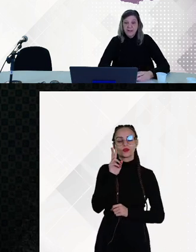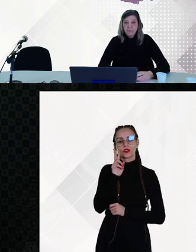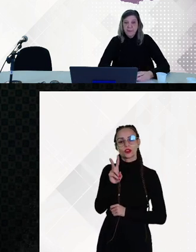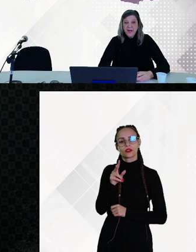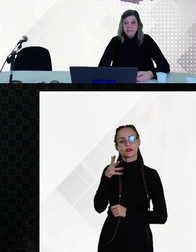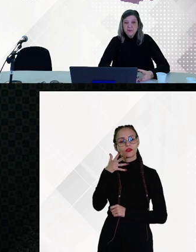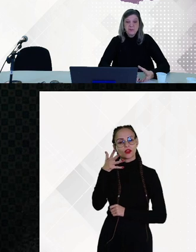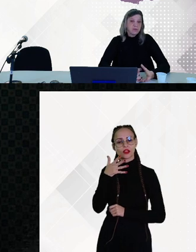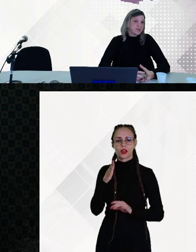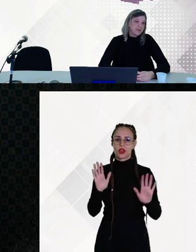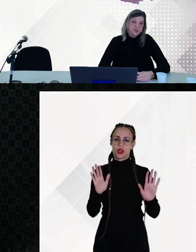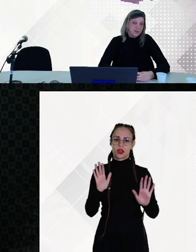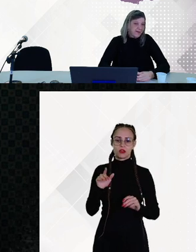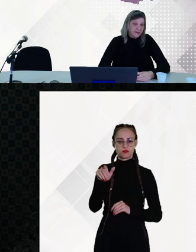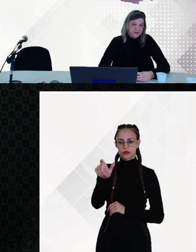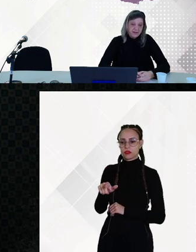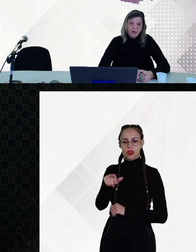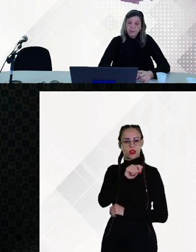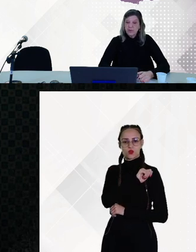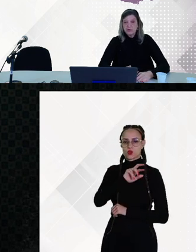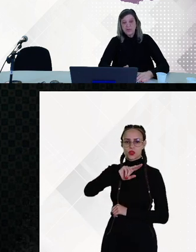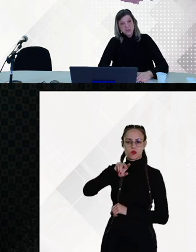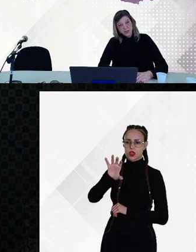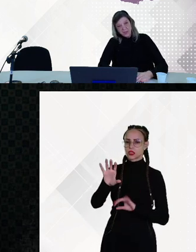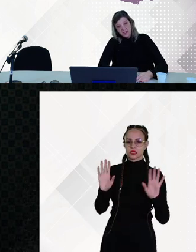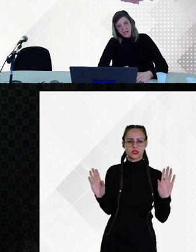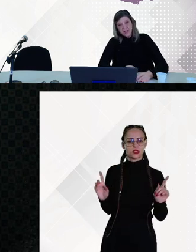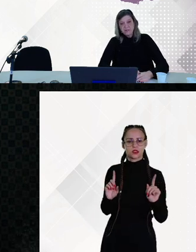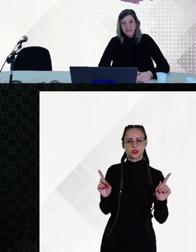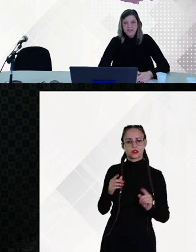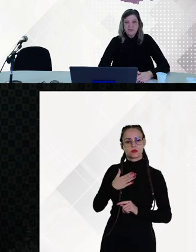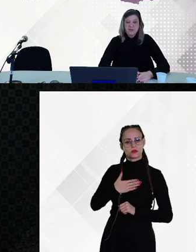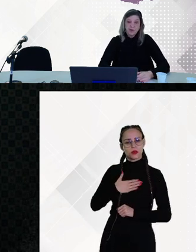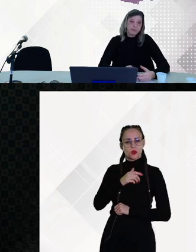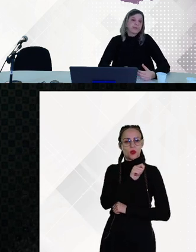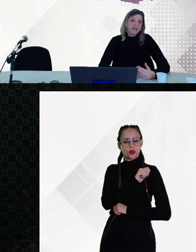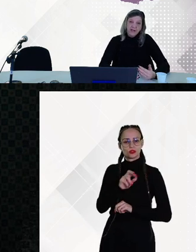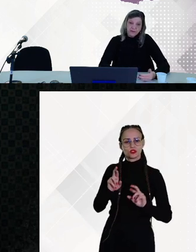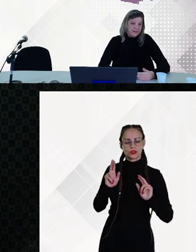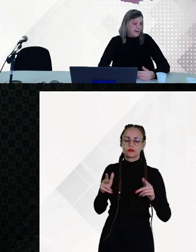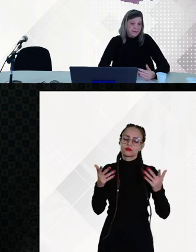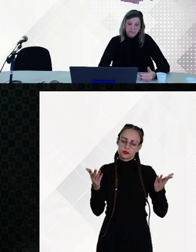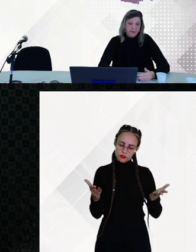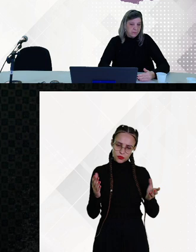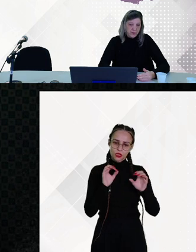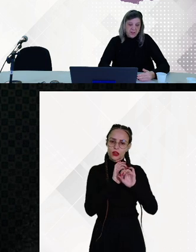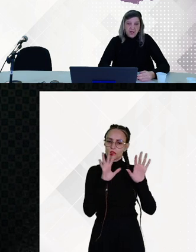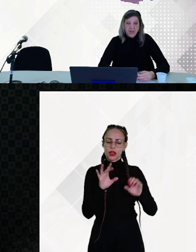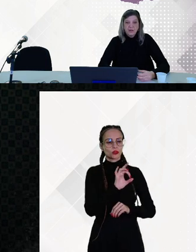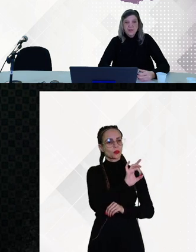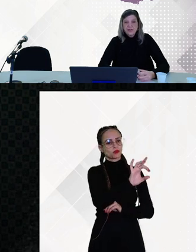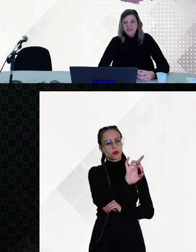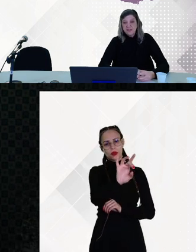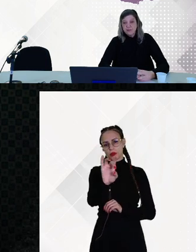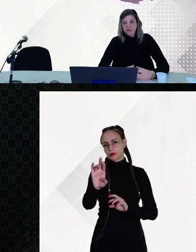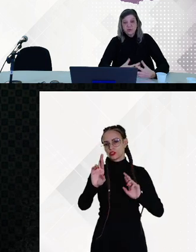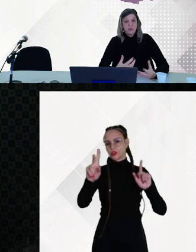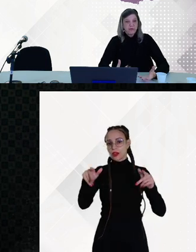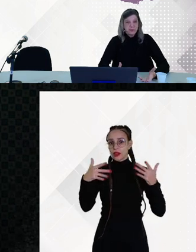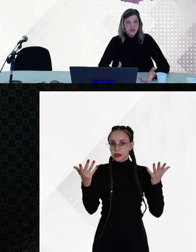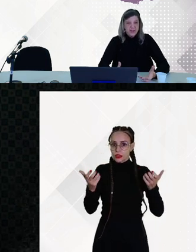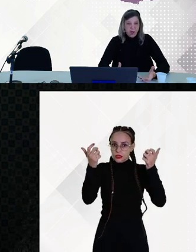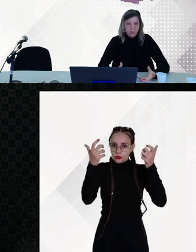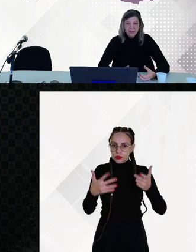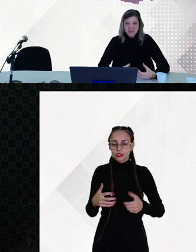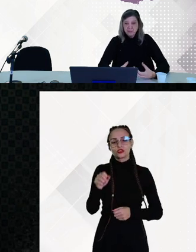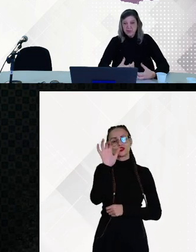nossa fala, ah, mas o meu estudante não é assim, ah, o meu estudante é diferente. Então, claro que cada um é um. Nós aqui estamos falando de uma